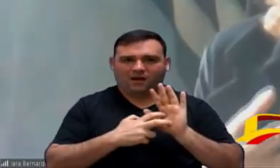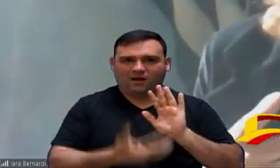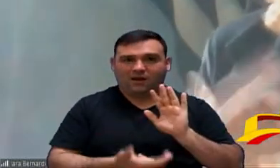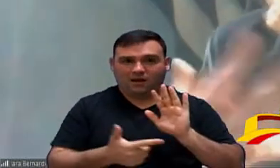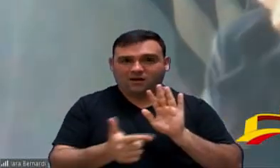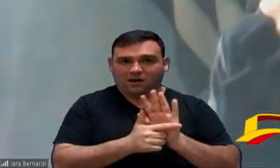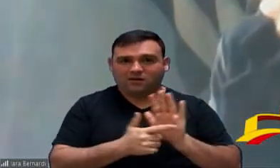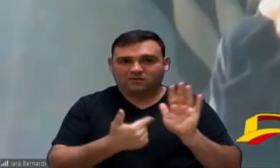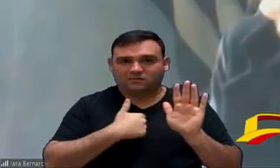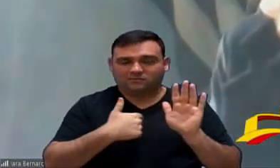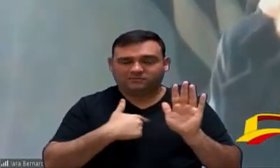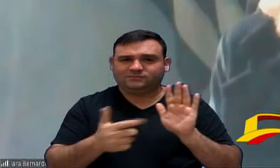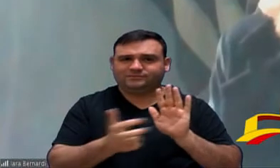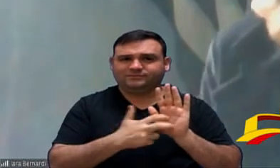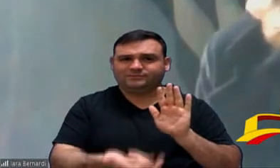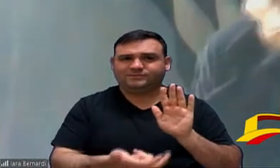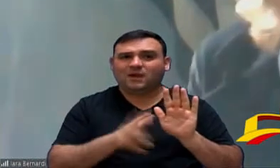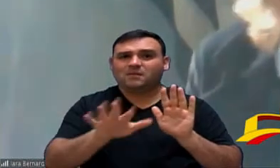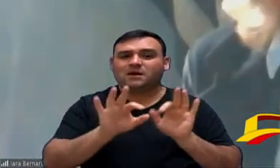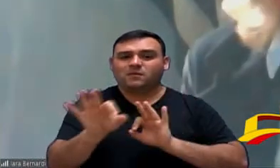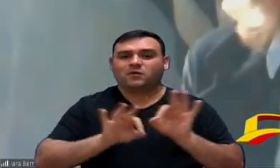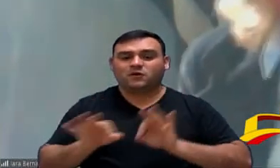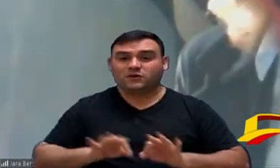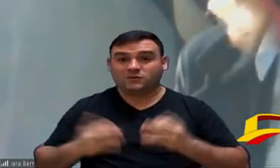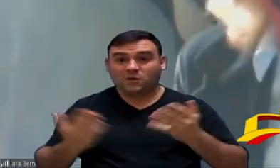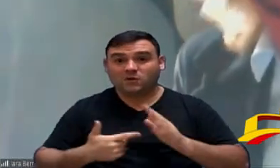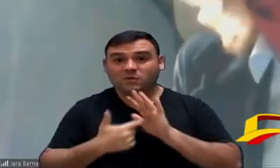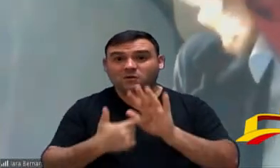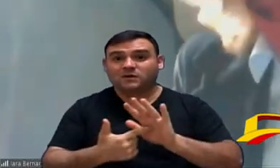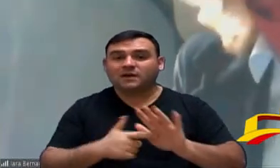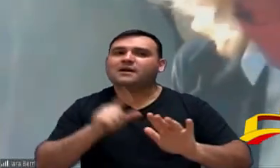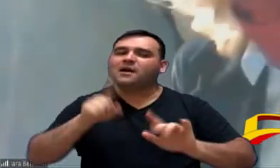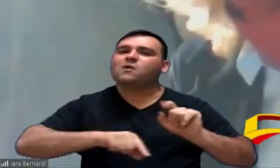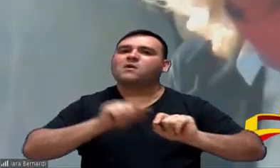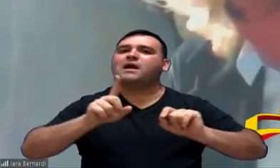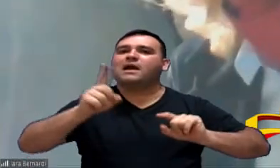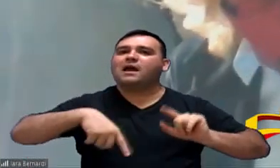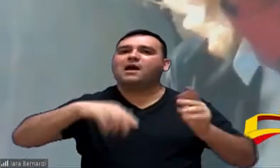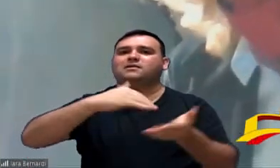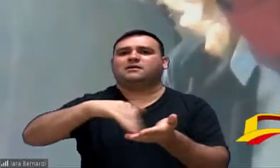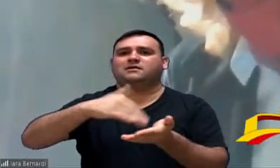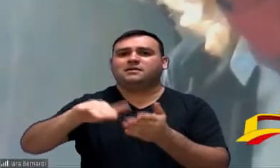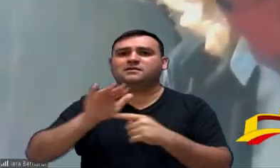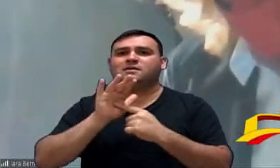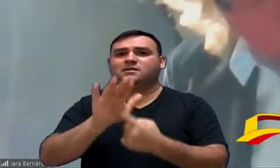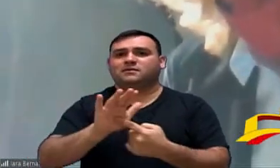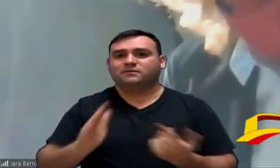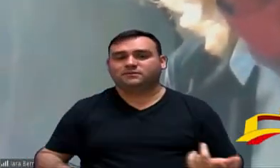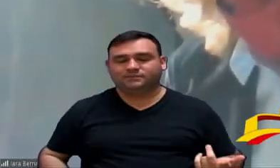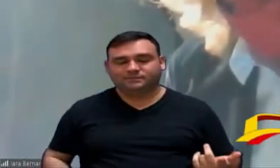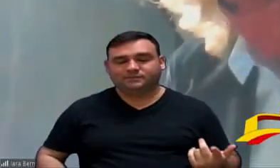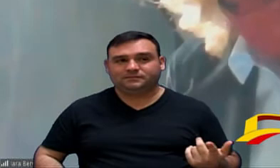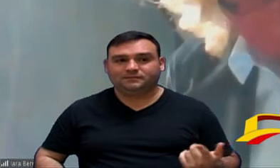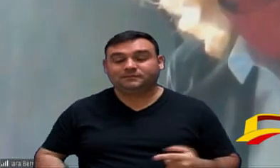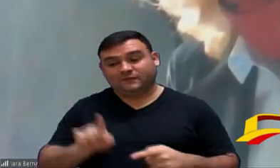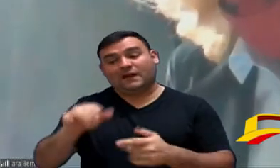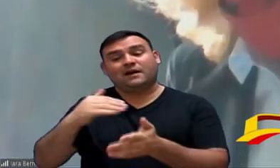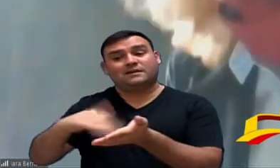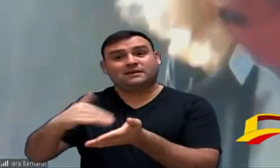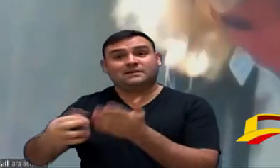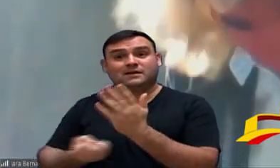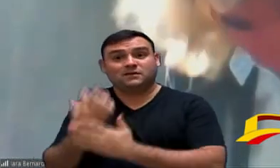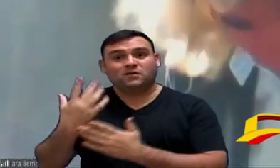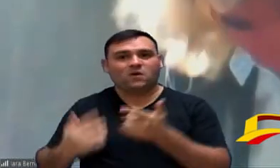minha parte, mas este projeto que está aqui, que eu apresentei, foi construído pela Secretaria. E acho que é isso que o